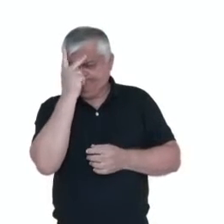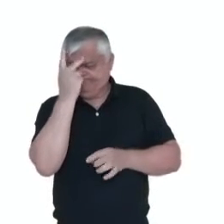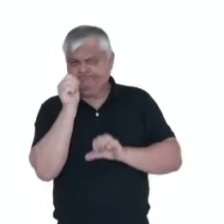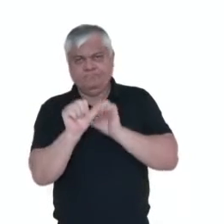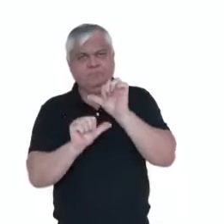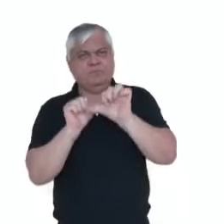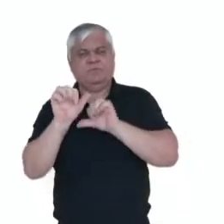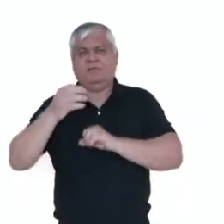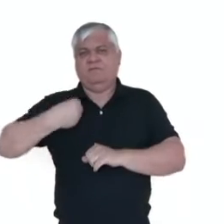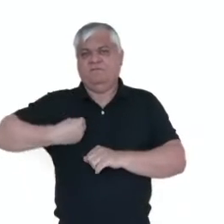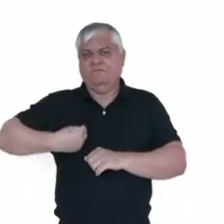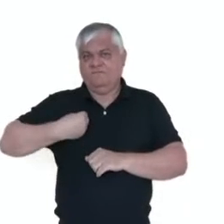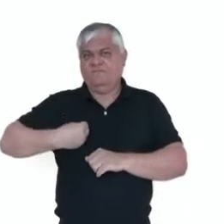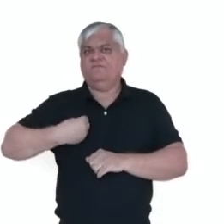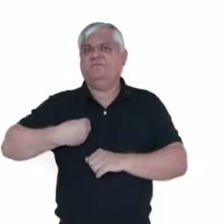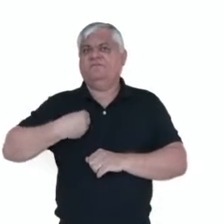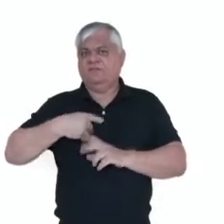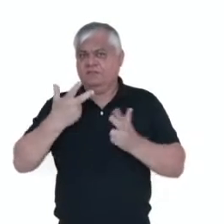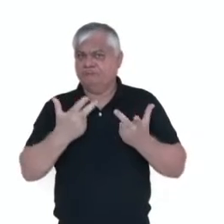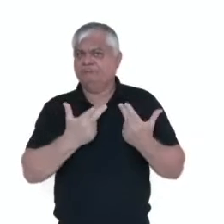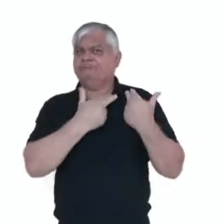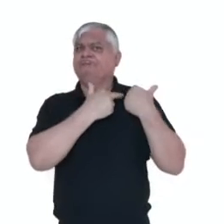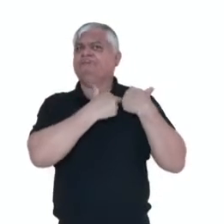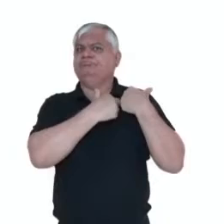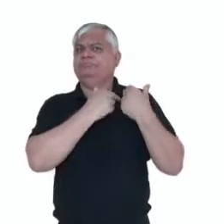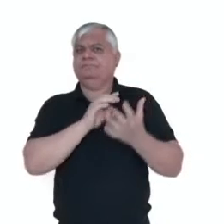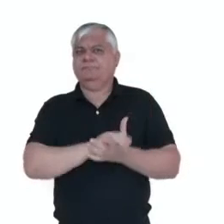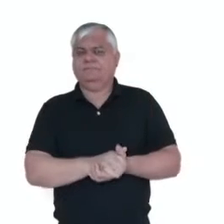de maneira mais ambientalmente responsável.